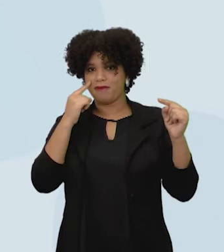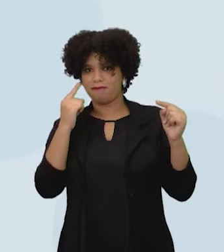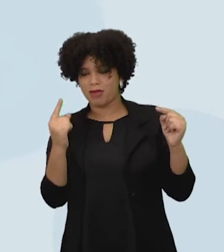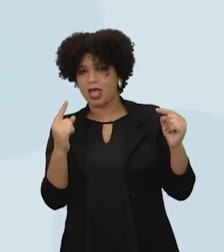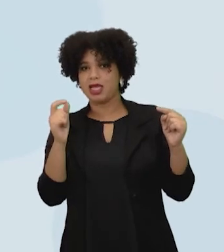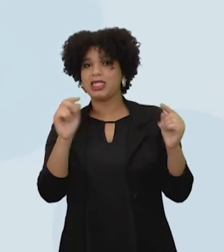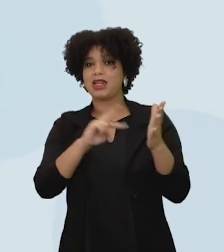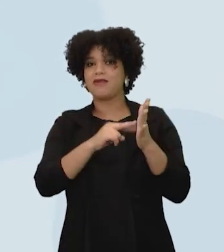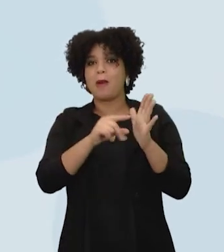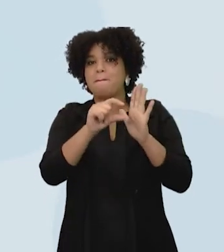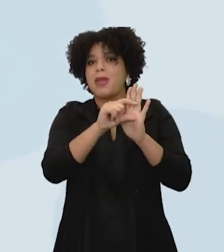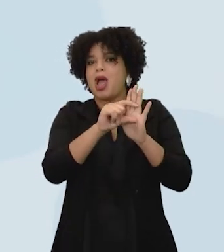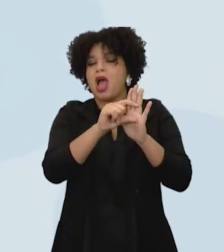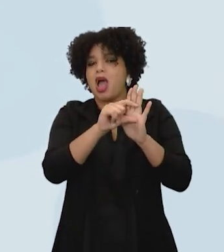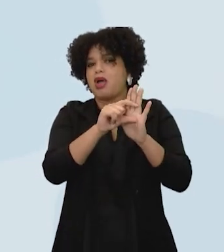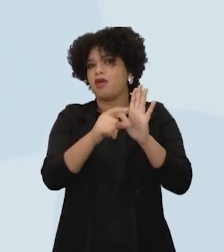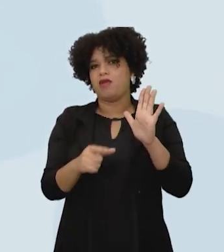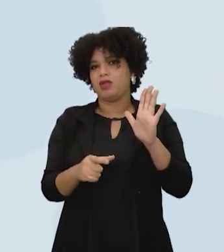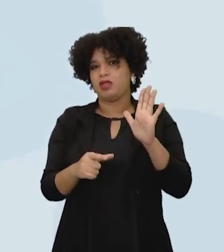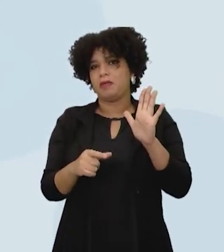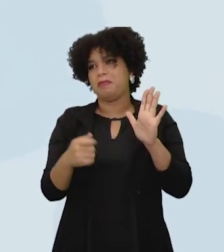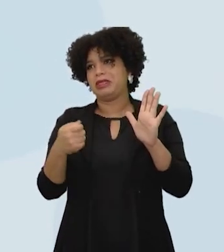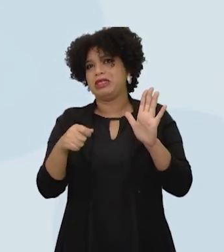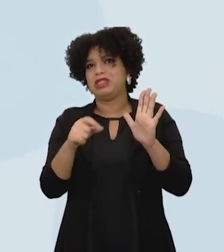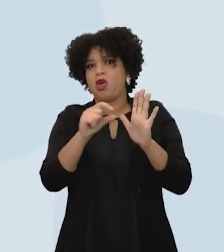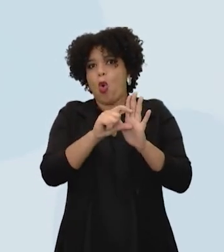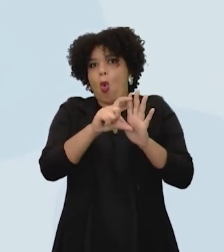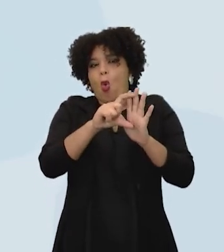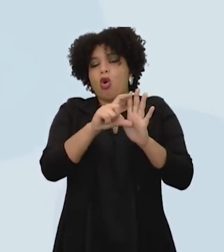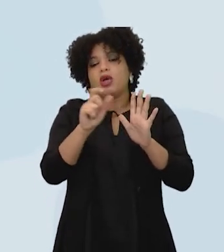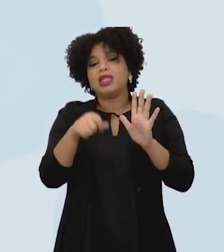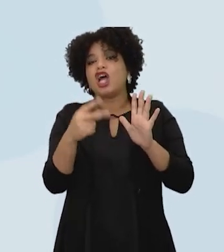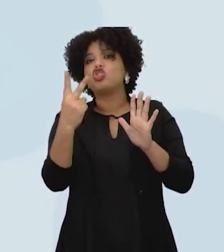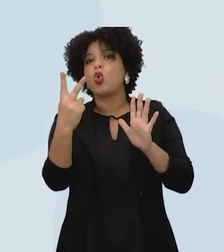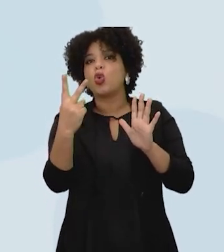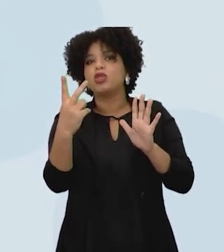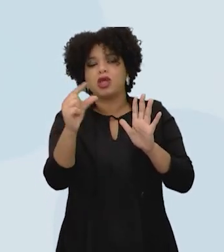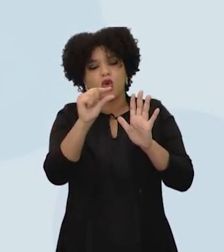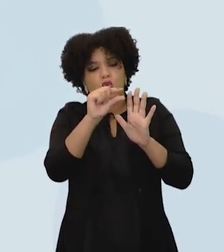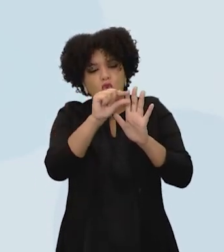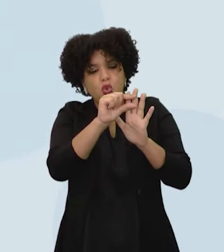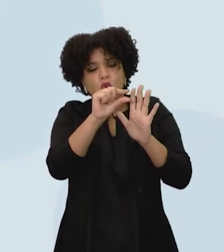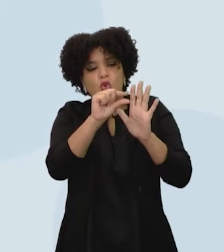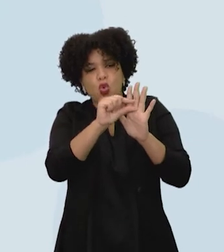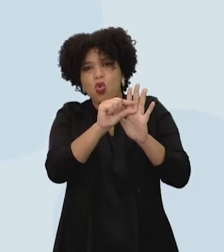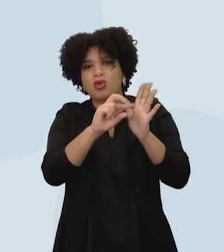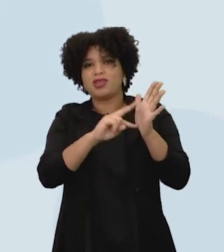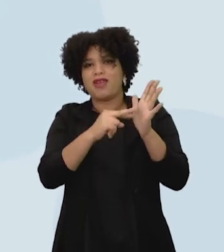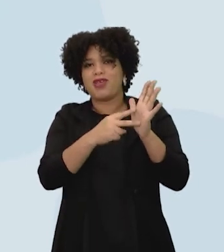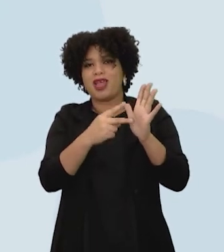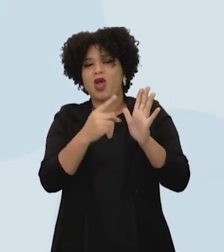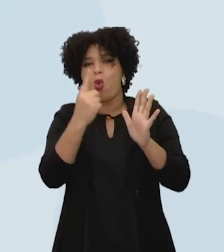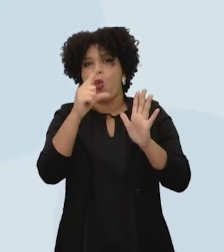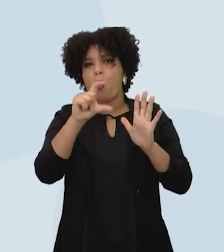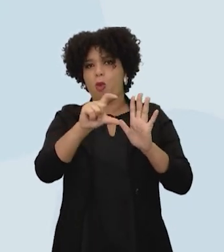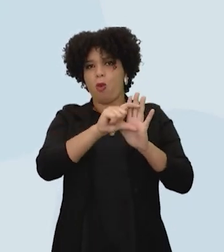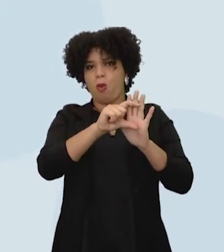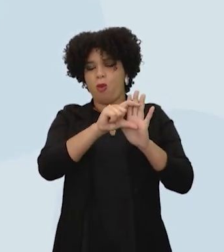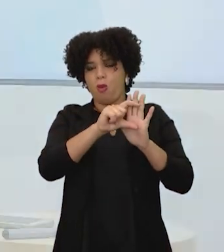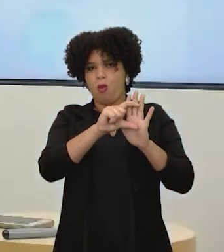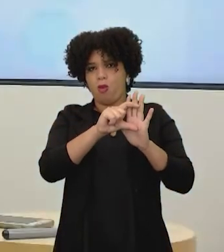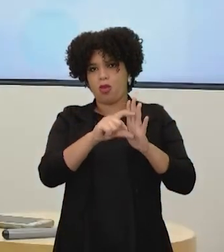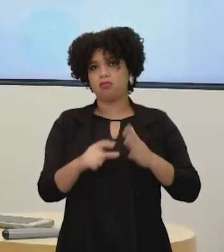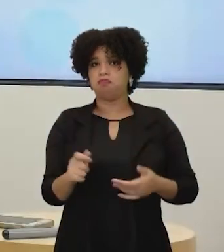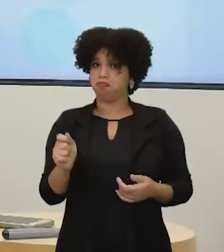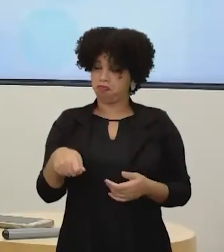um parágrafo. Então, um período não é necessariamente um parágrafo. Pode existir um parágrafo com um período, não é muito comum, mas pode existir.